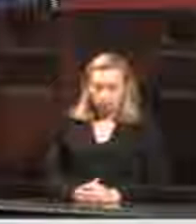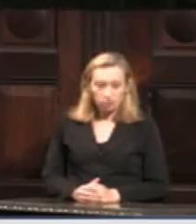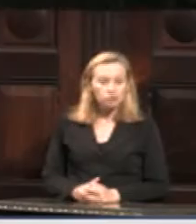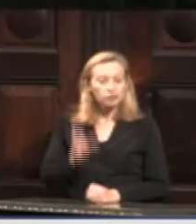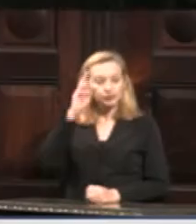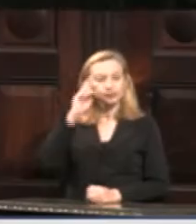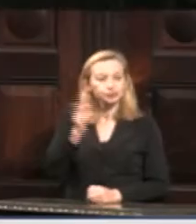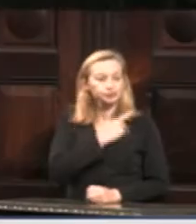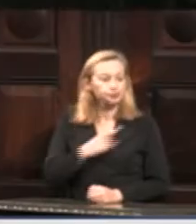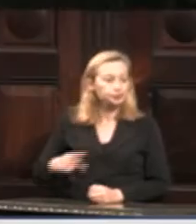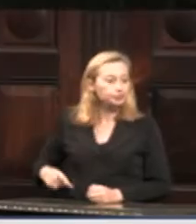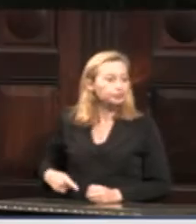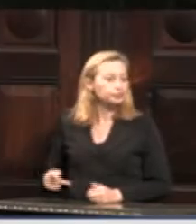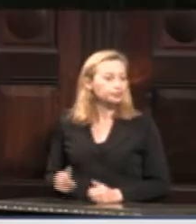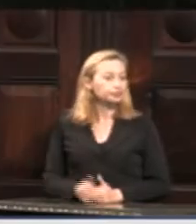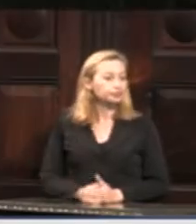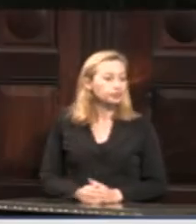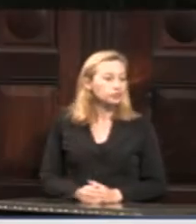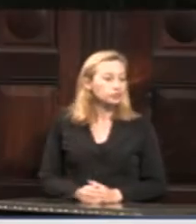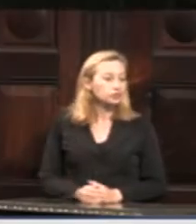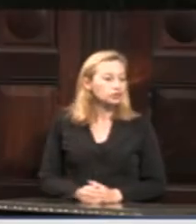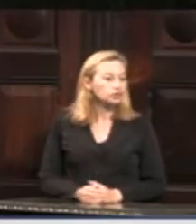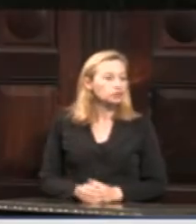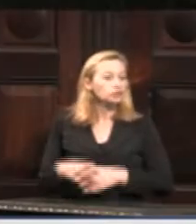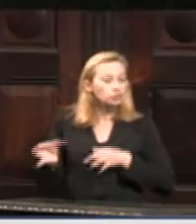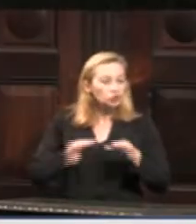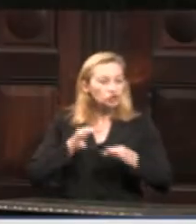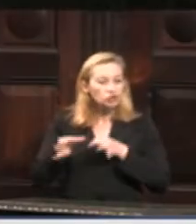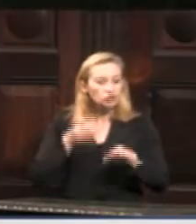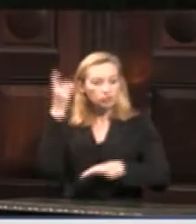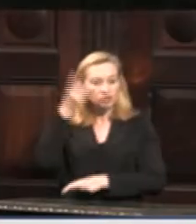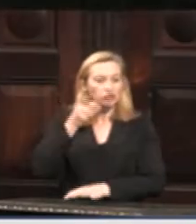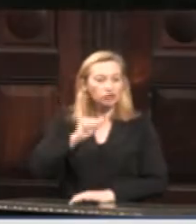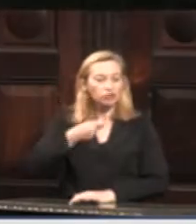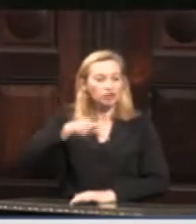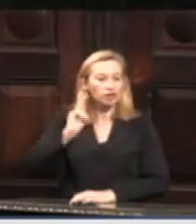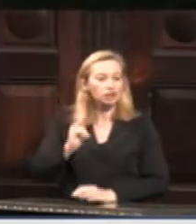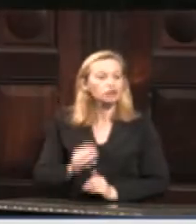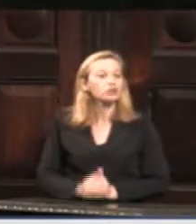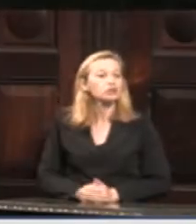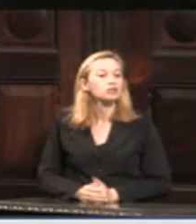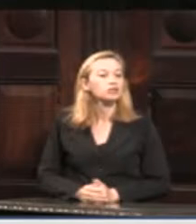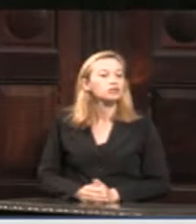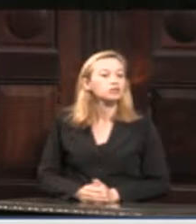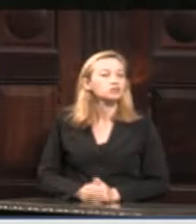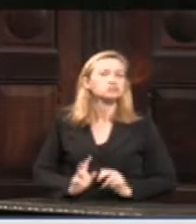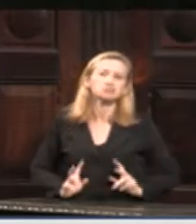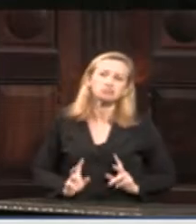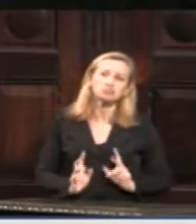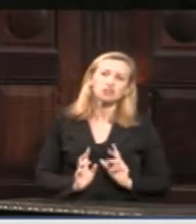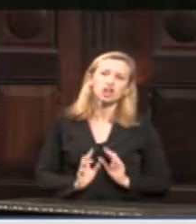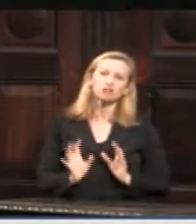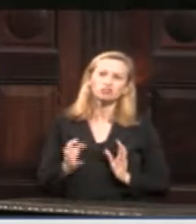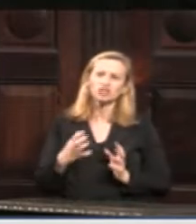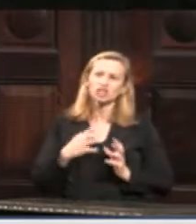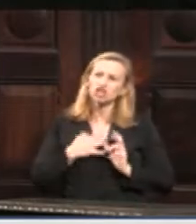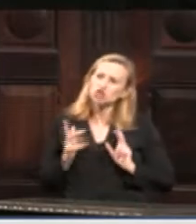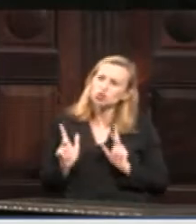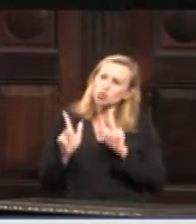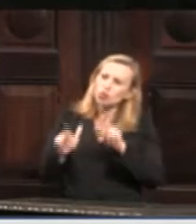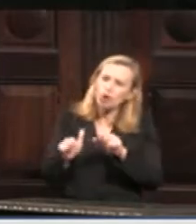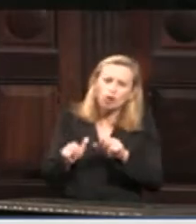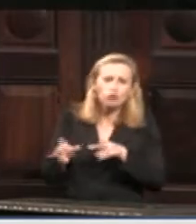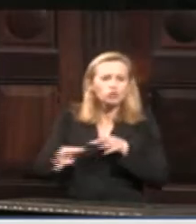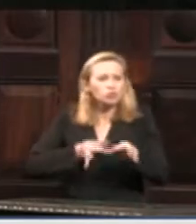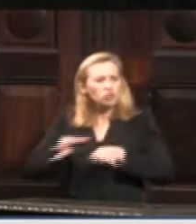Senhor presidente, o projeto do deputado Valdec está na mesma linha do projeto de